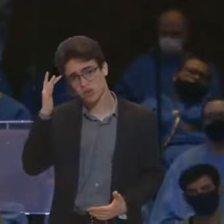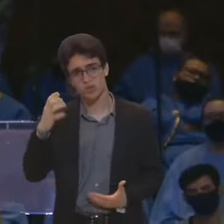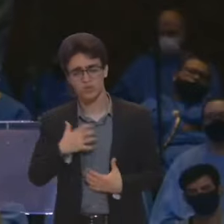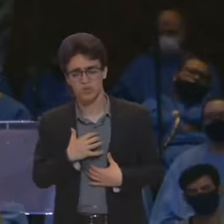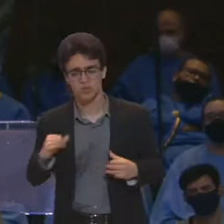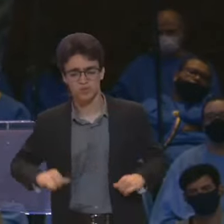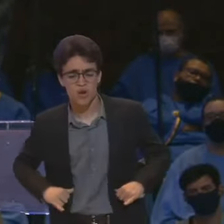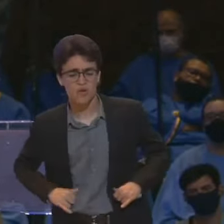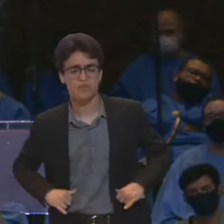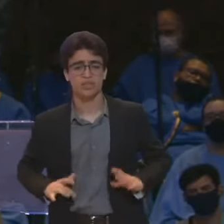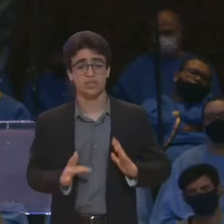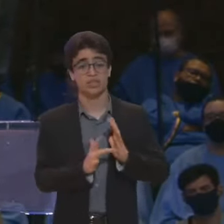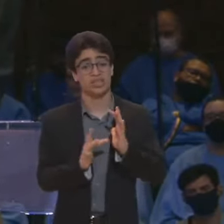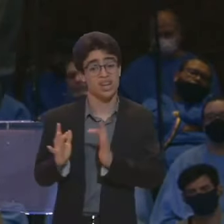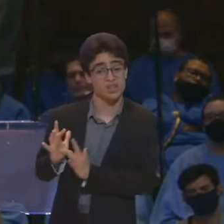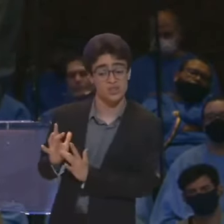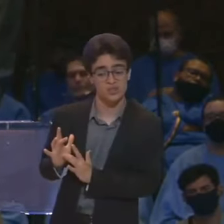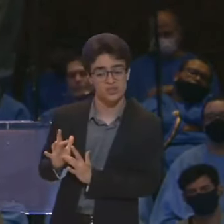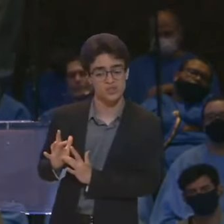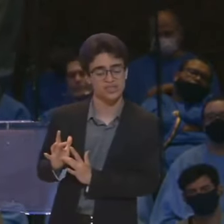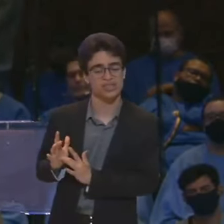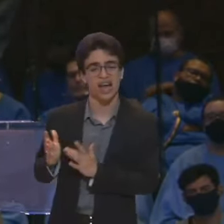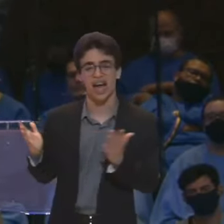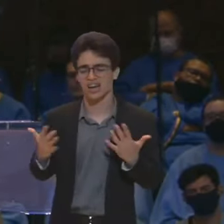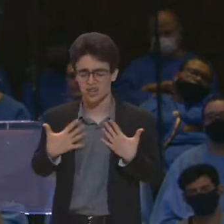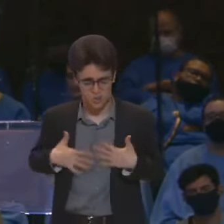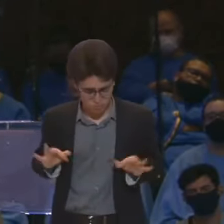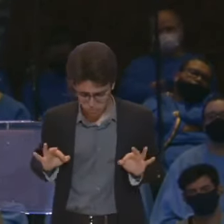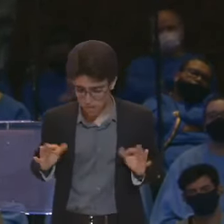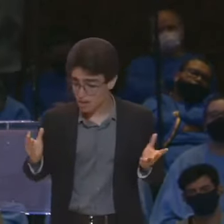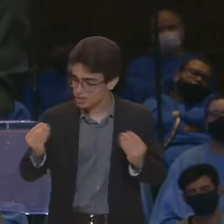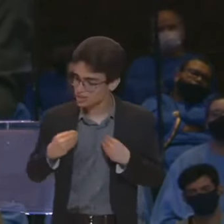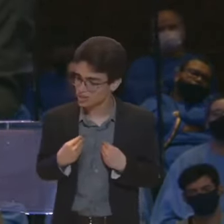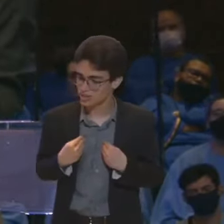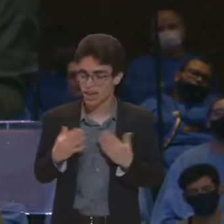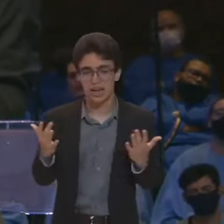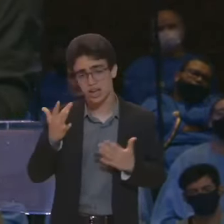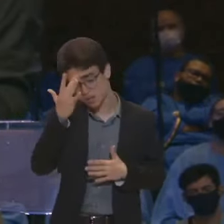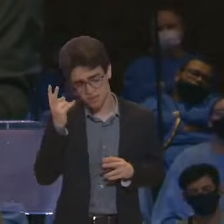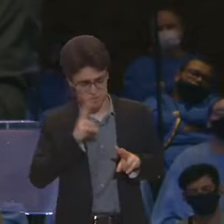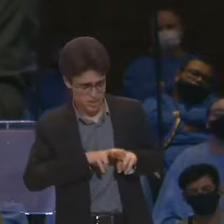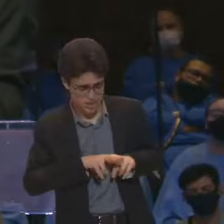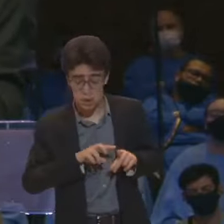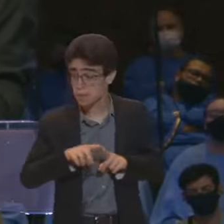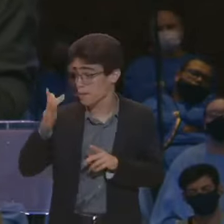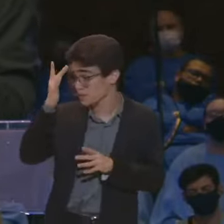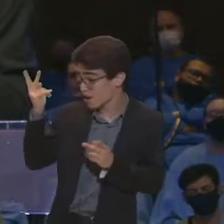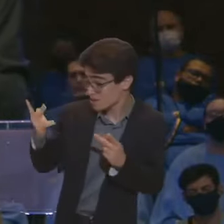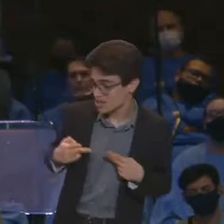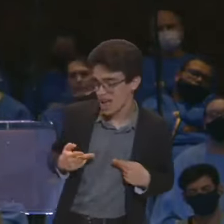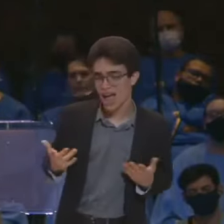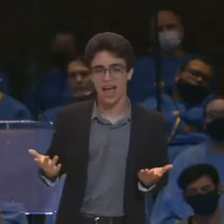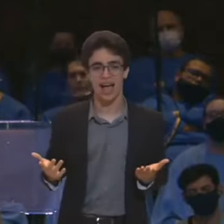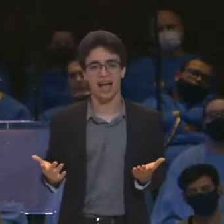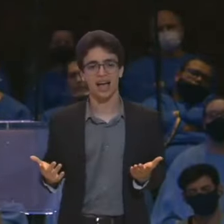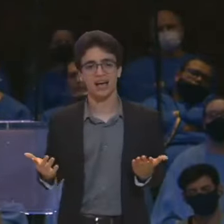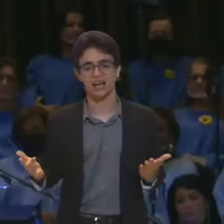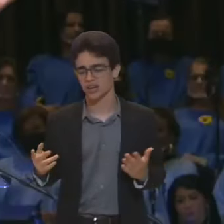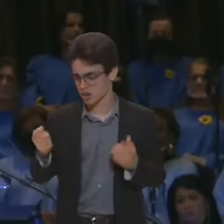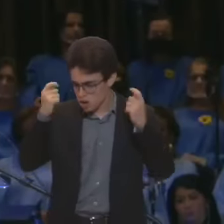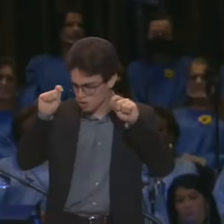dor. Eu estava nu e me vestiste. Eu estava preso e me visitaste. E aí a ovelha